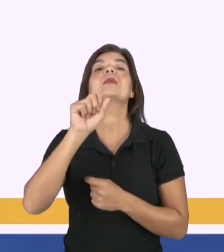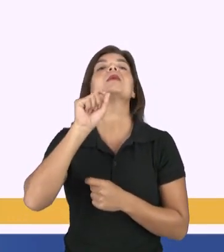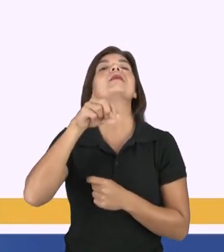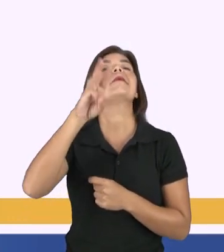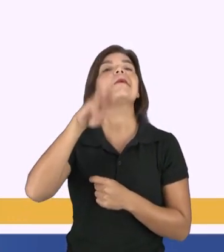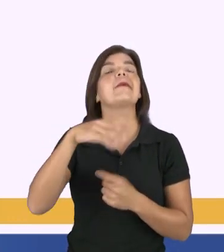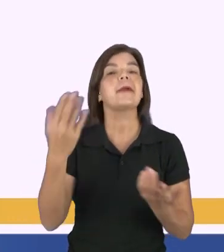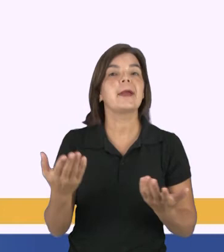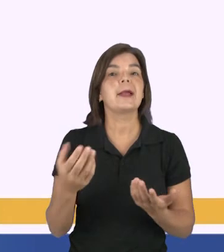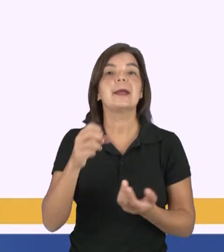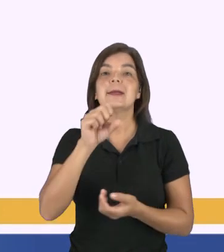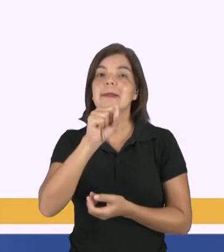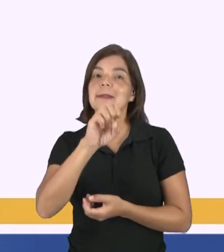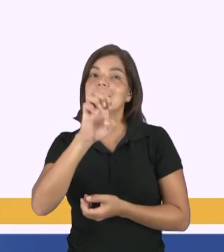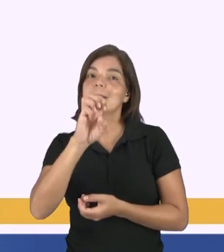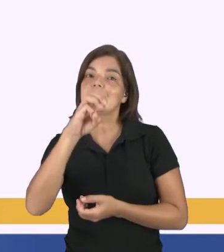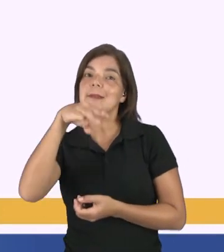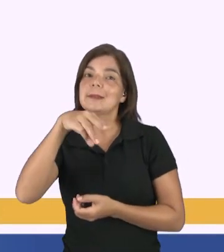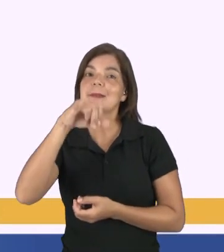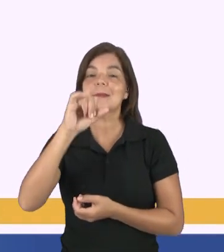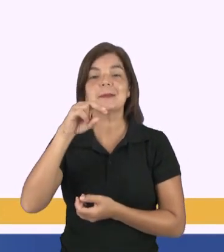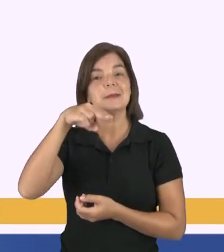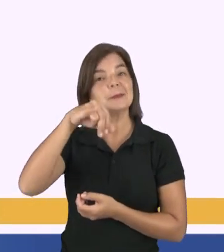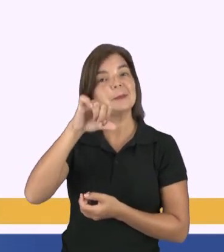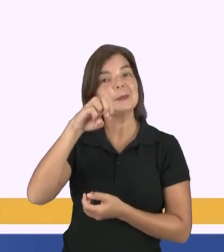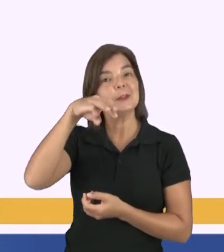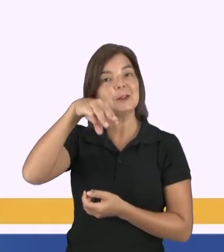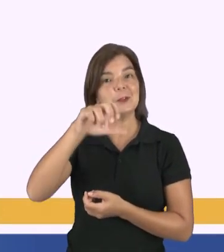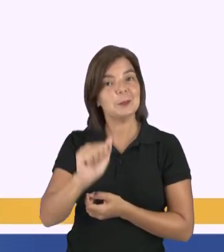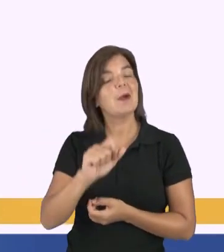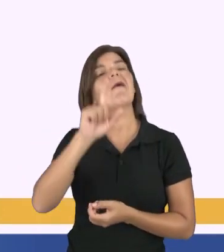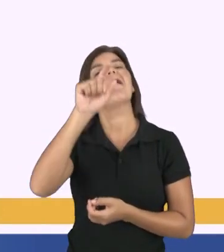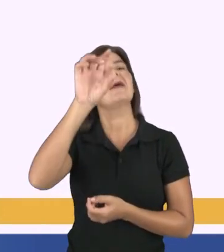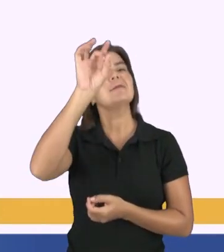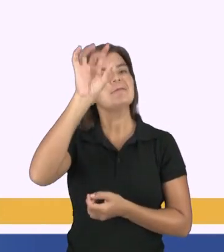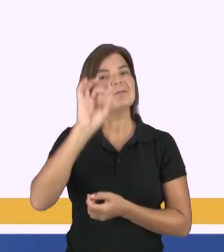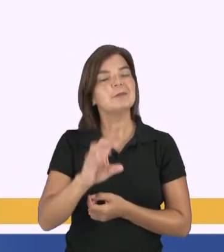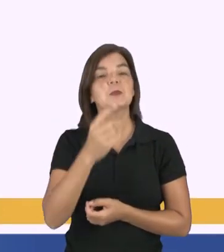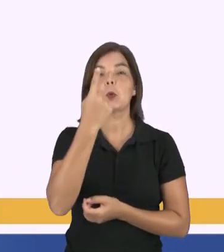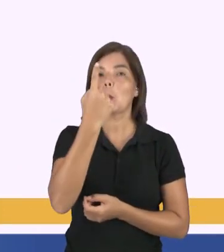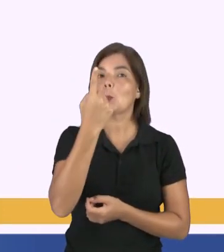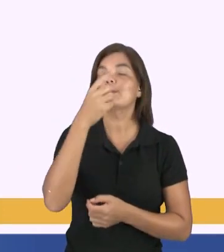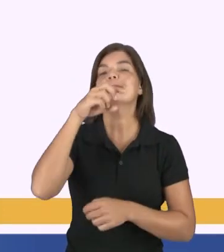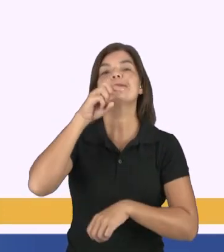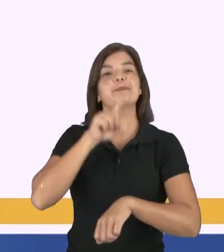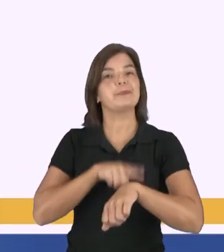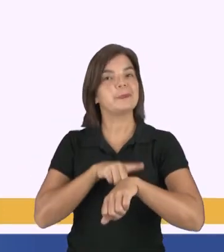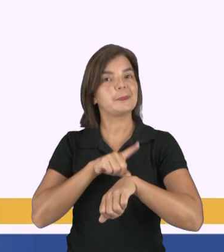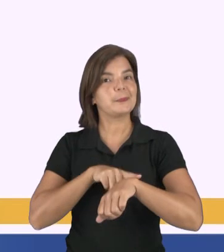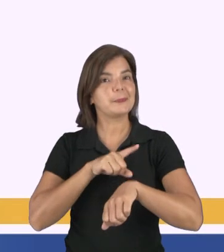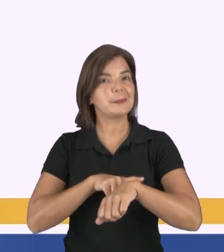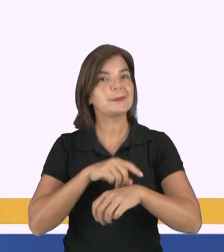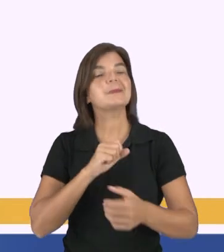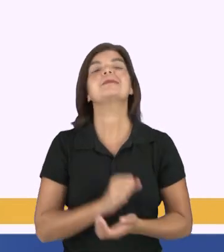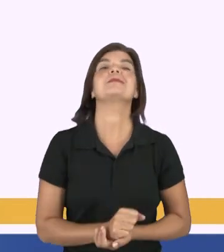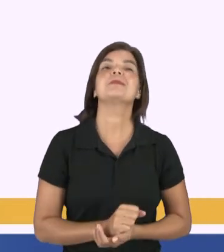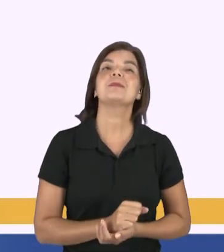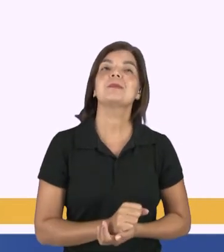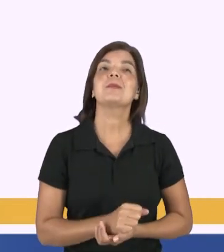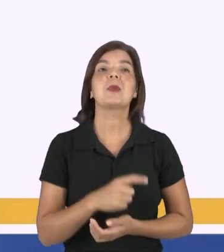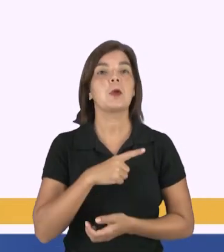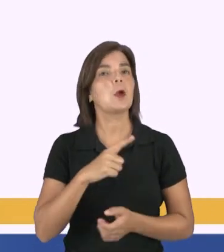quatro é a semínima então uma semínima nessas com passos valem um tempo então aqui eu tenho uma